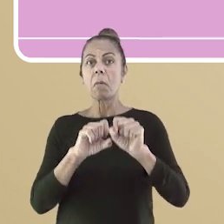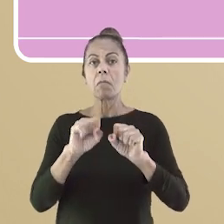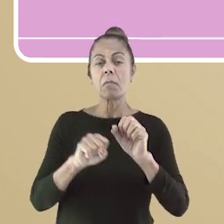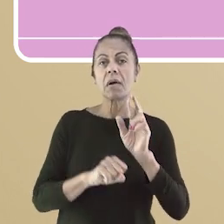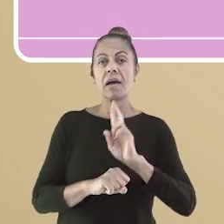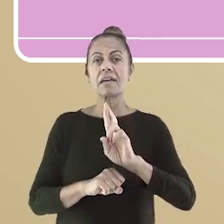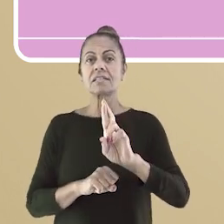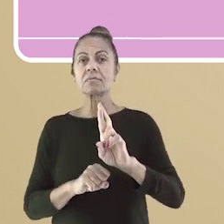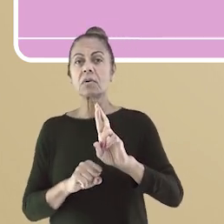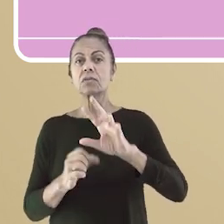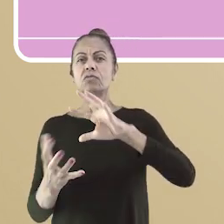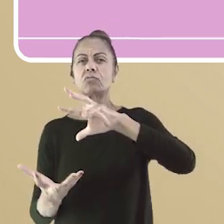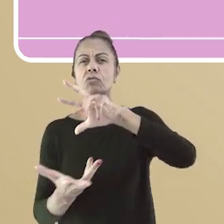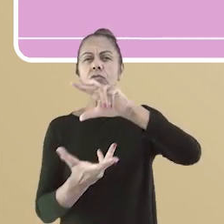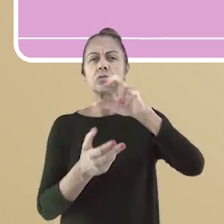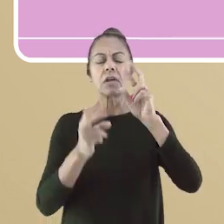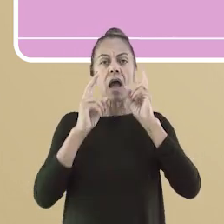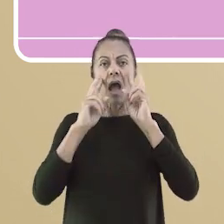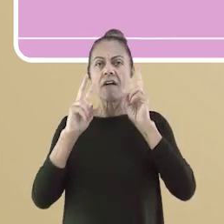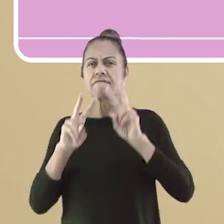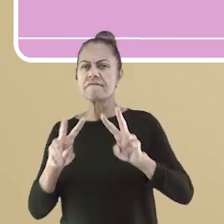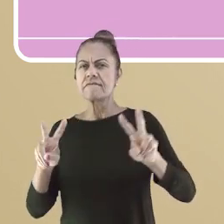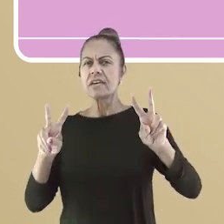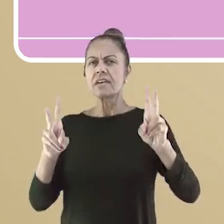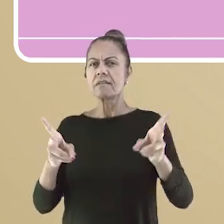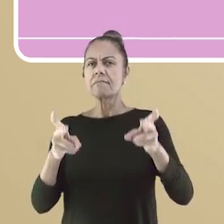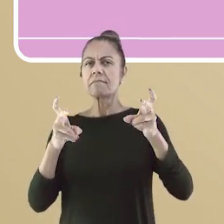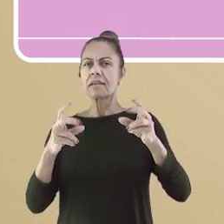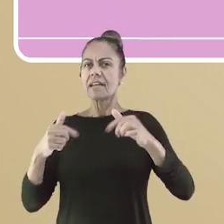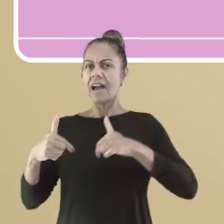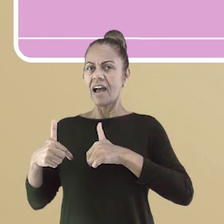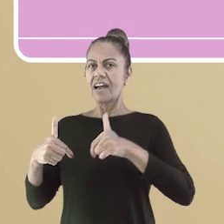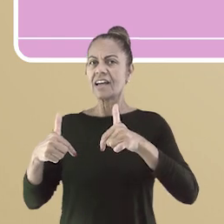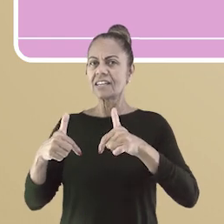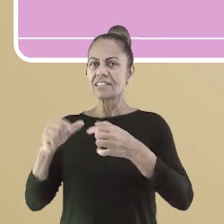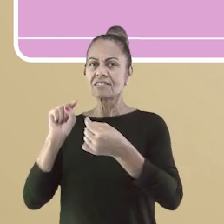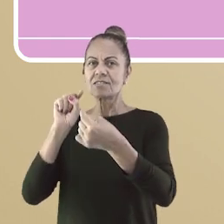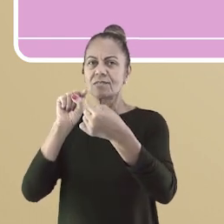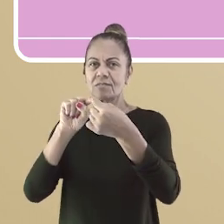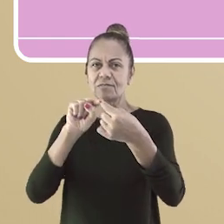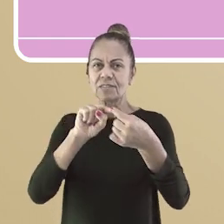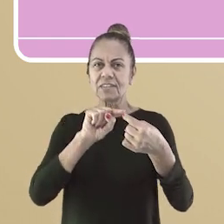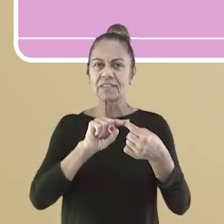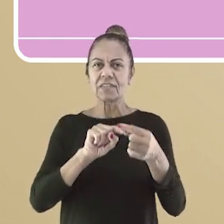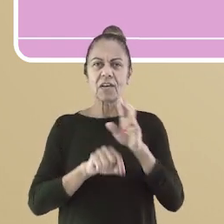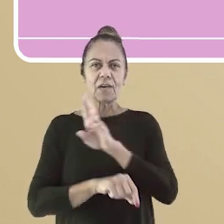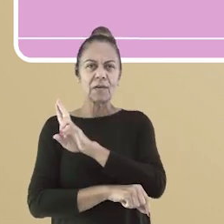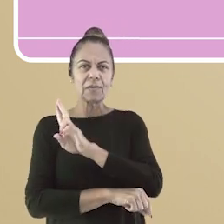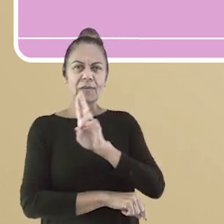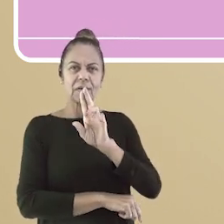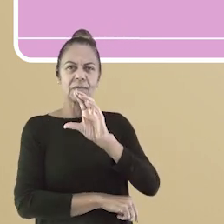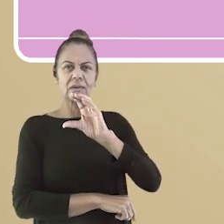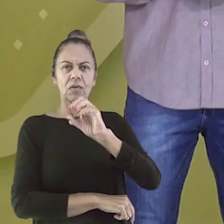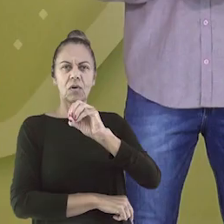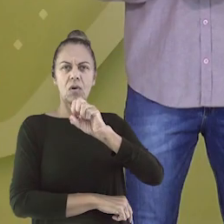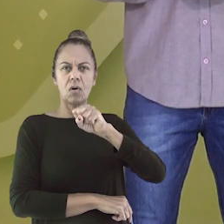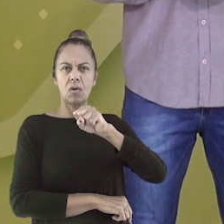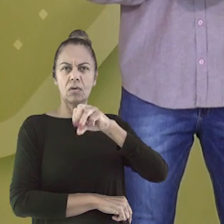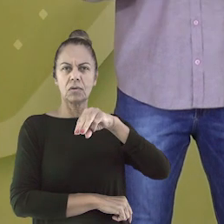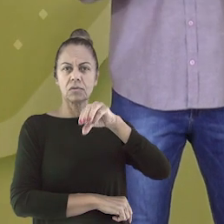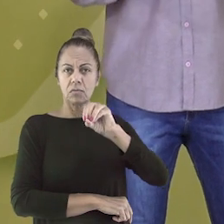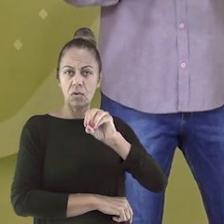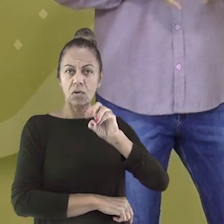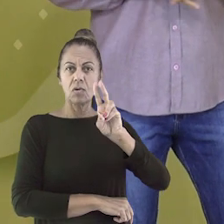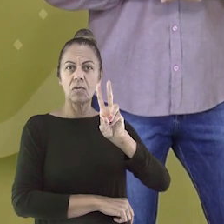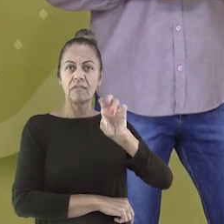de visão do mundo, uma maneira de lê-lo e de agir nele. A isto nós chamamos de cosmovisão.